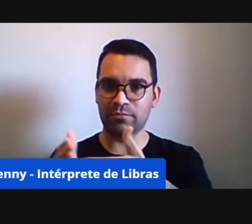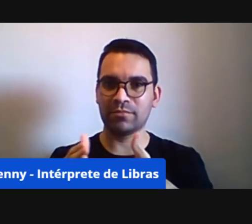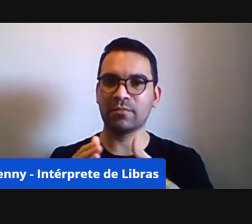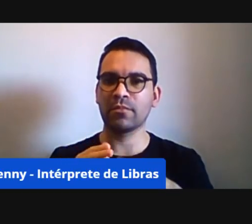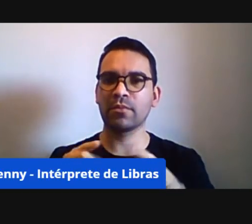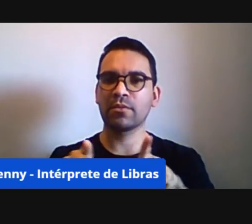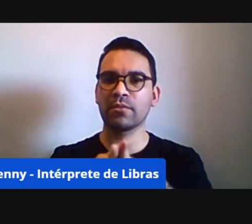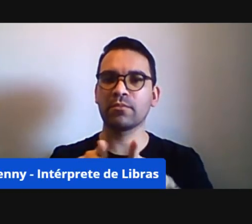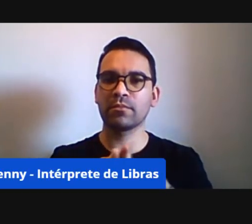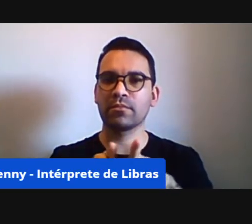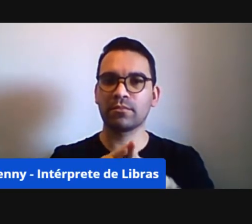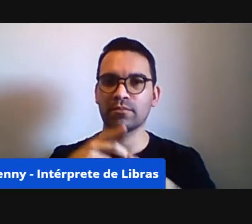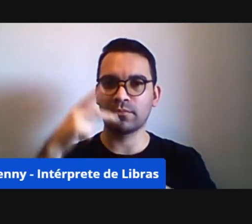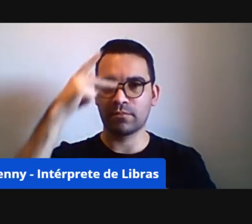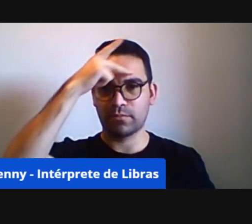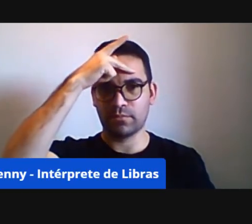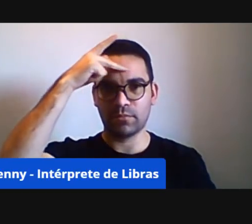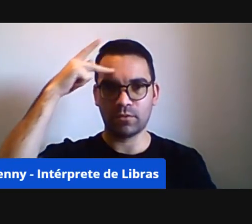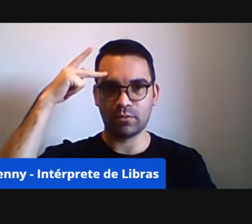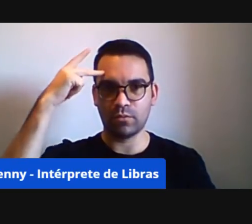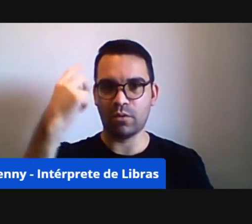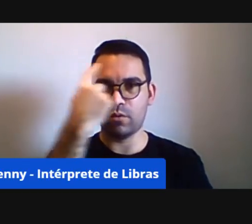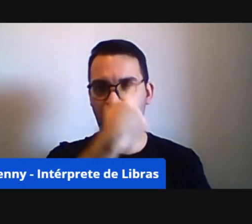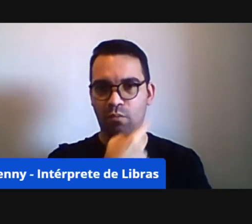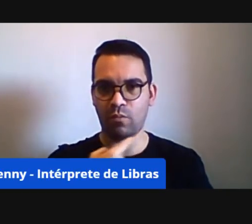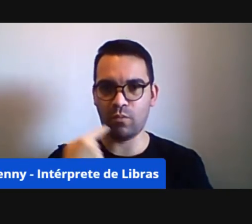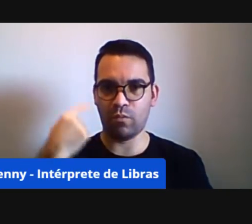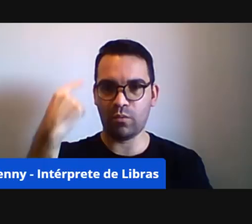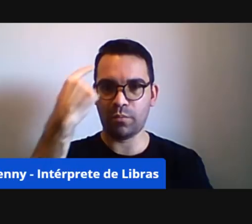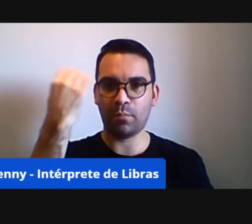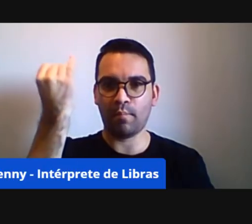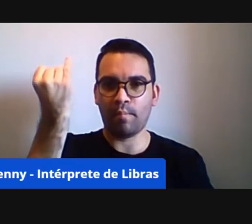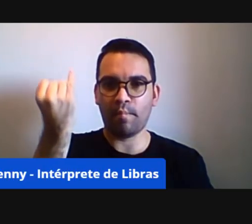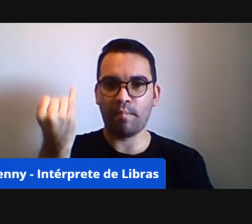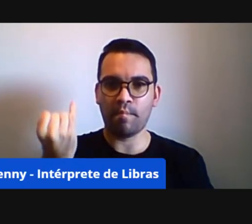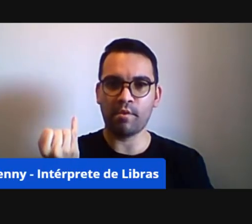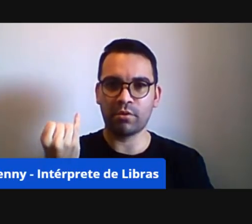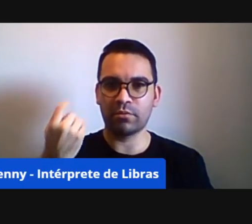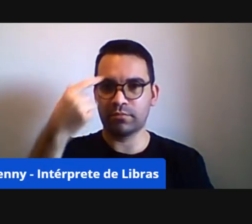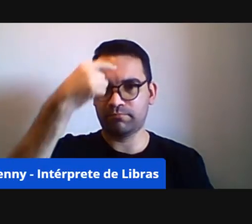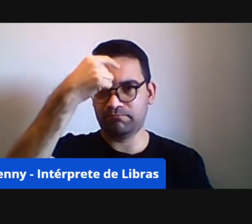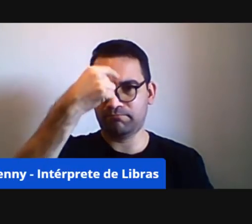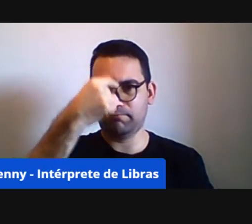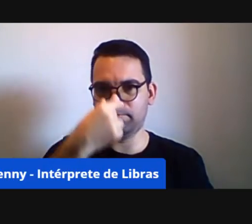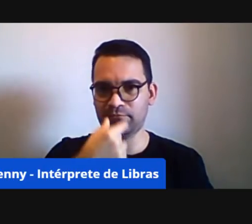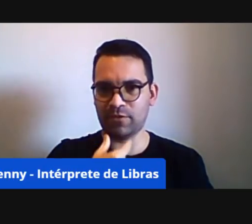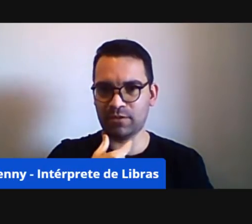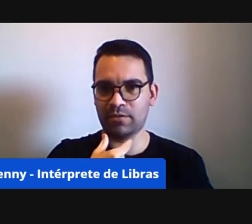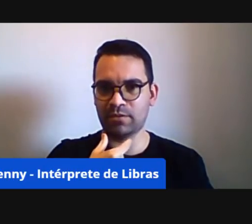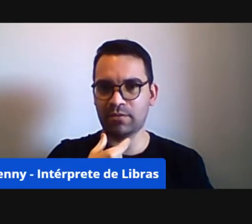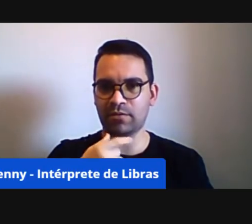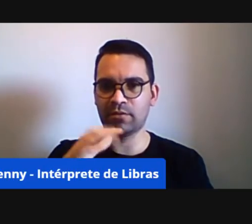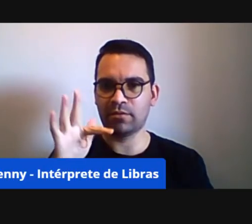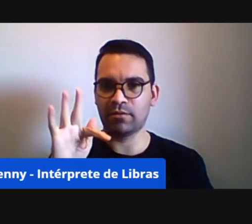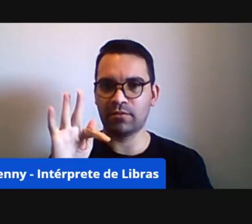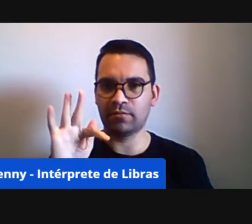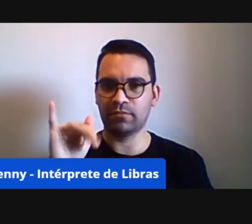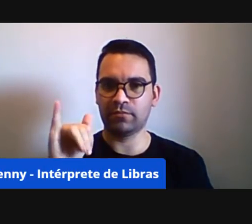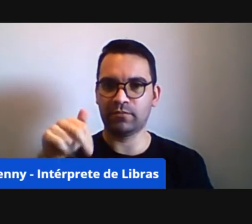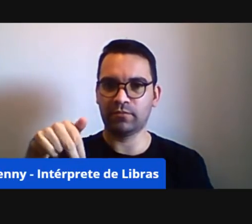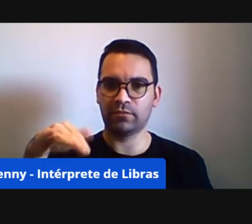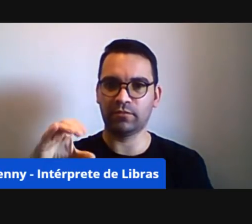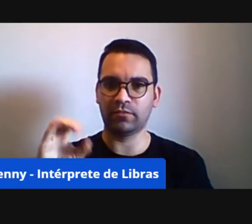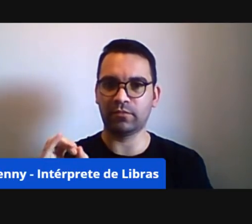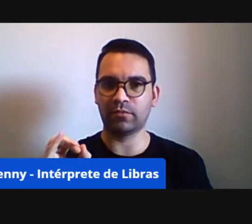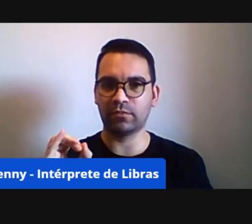por exemplo, essa máscara não se ajusta bem ao meu rosto. Então, não adianta nada eu usar uma máscara que, teoricamente, filtraria melhor, mas ela não